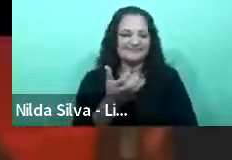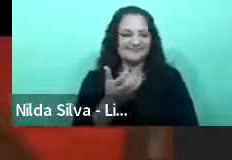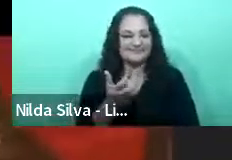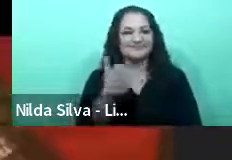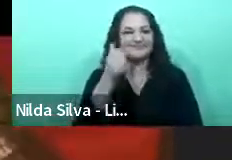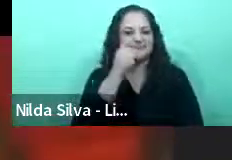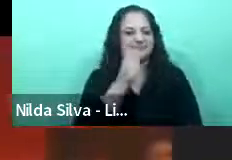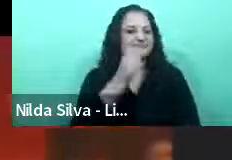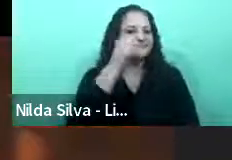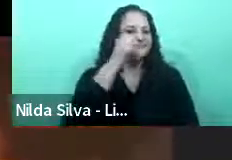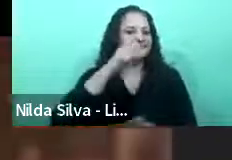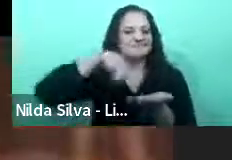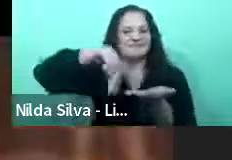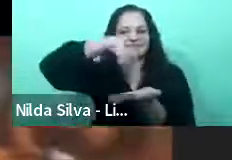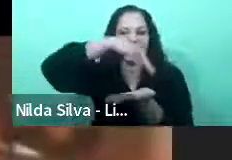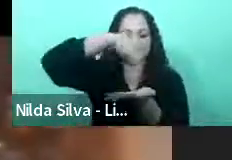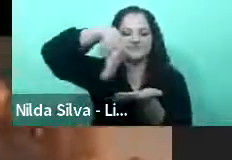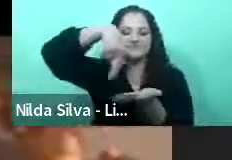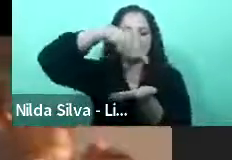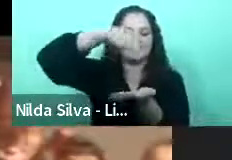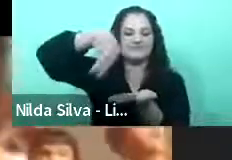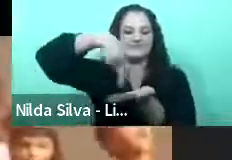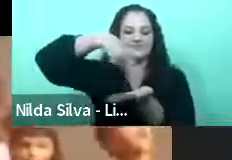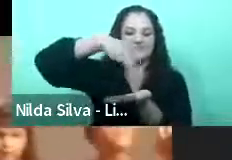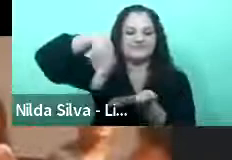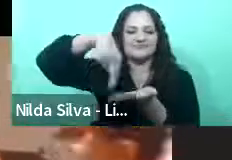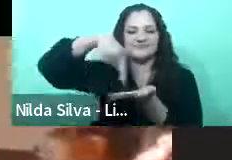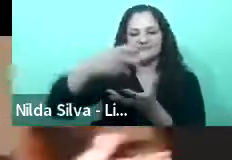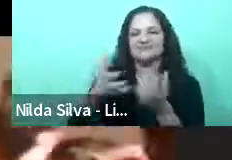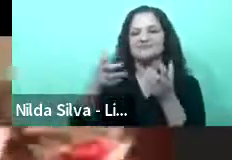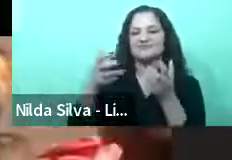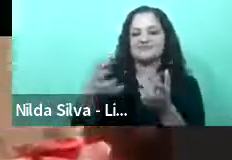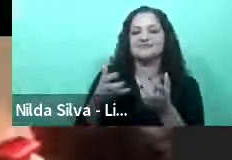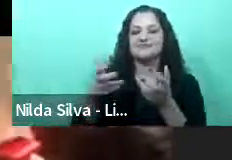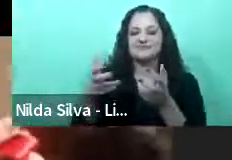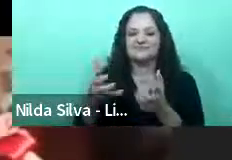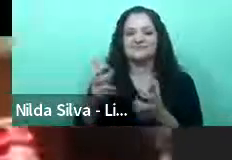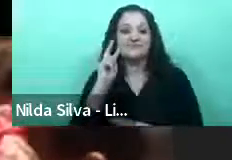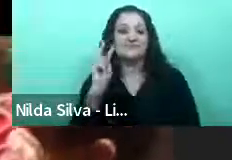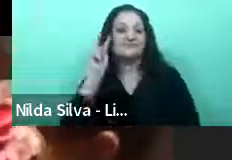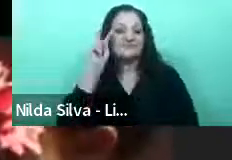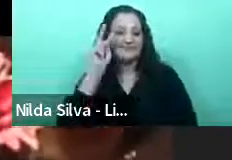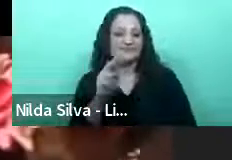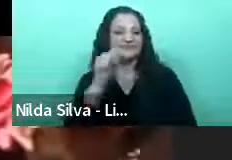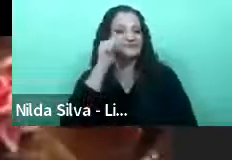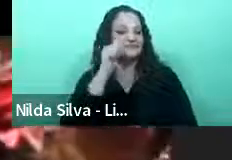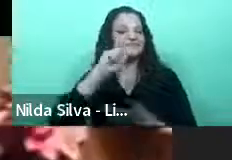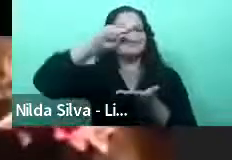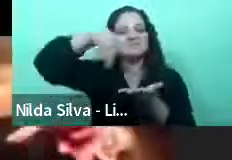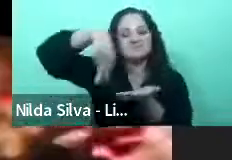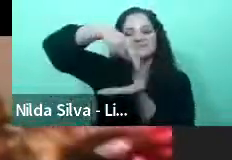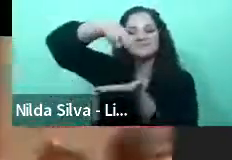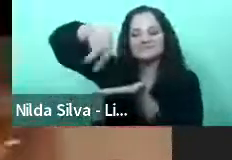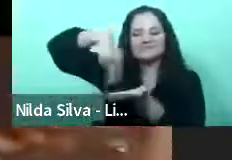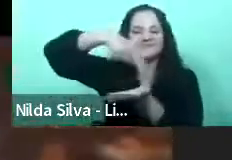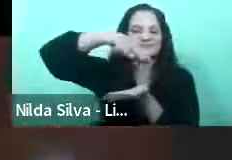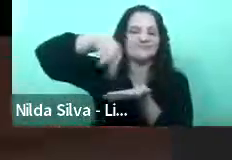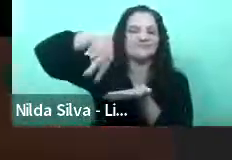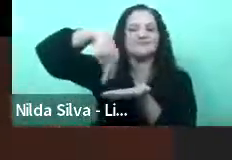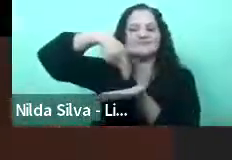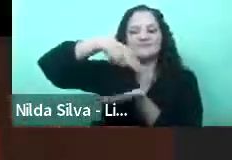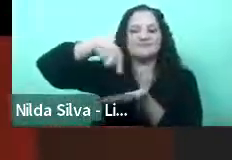quero ver, quero ver moça rodar. Quero ver, quero ver, quero ver moça rodar.